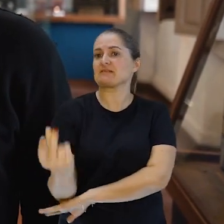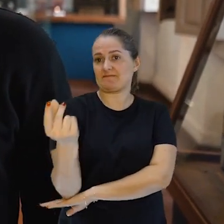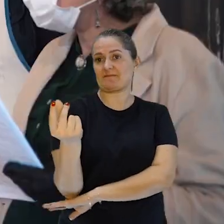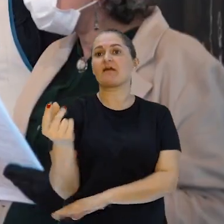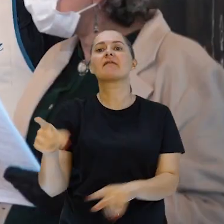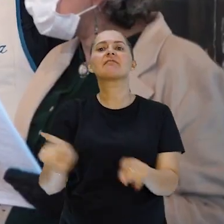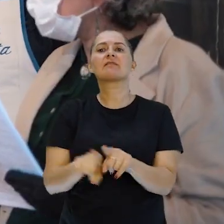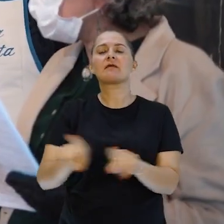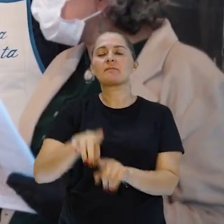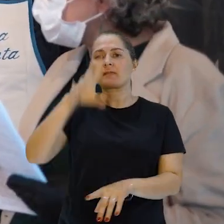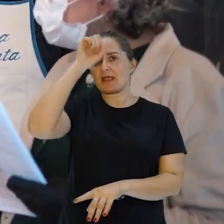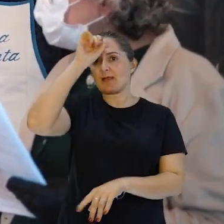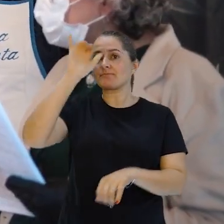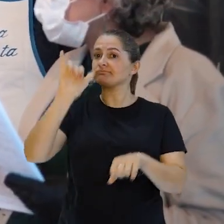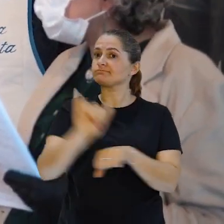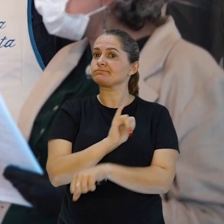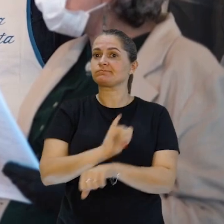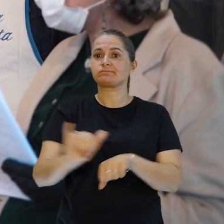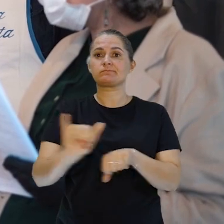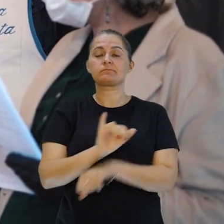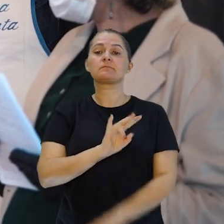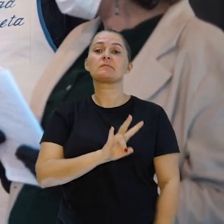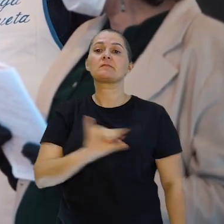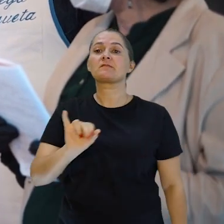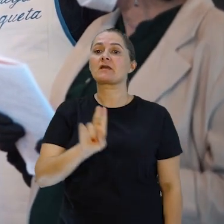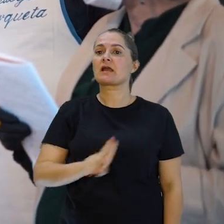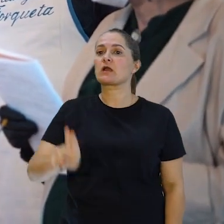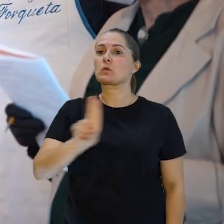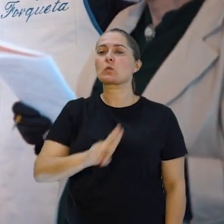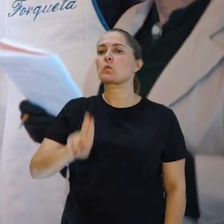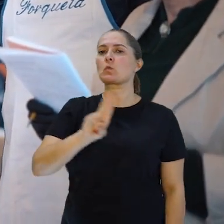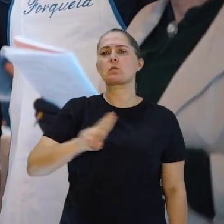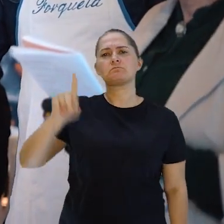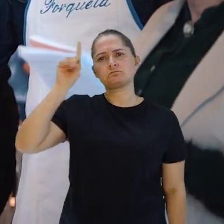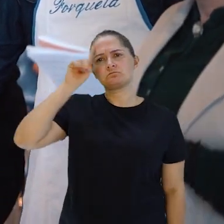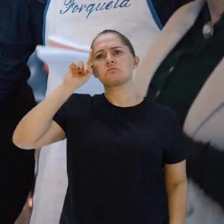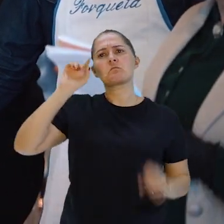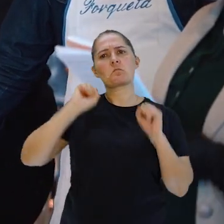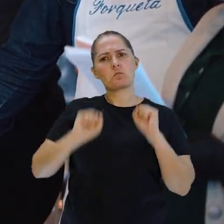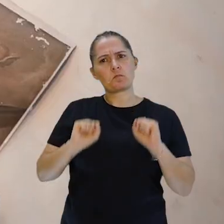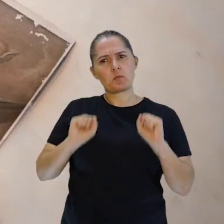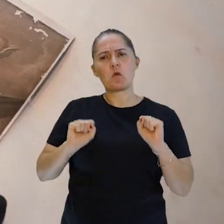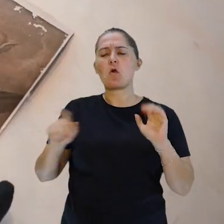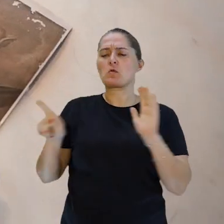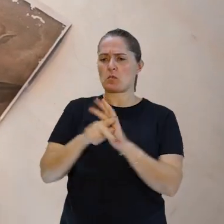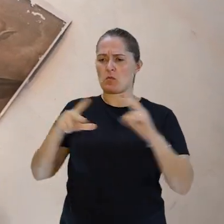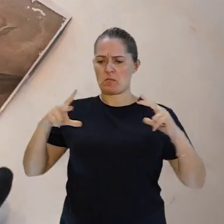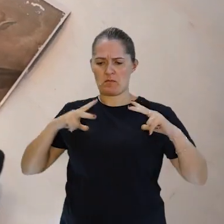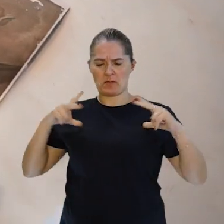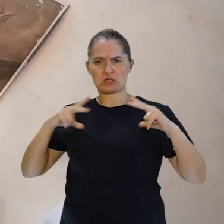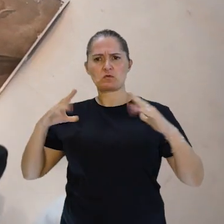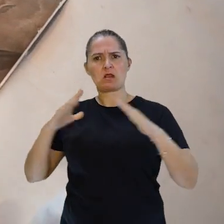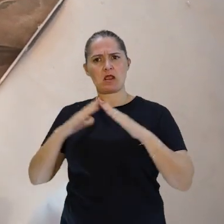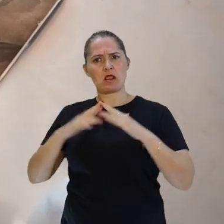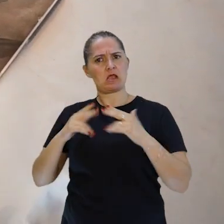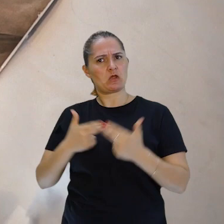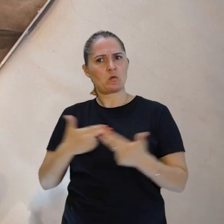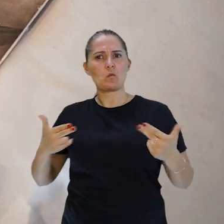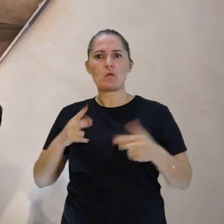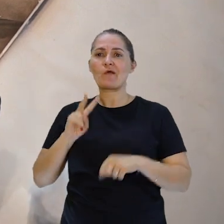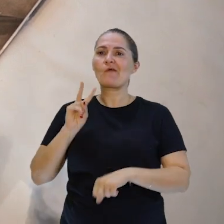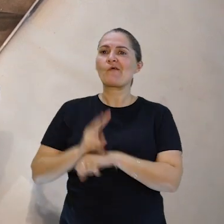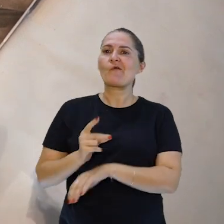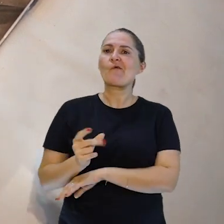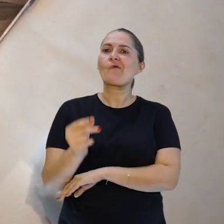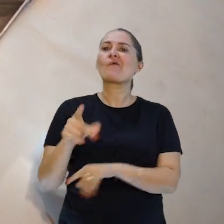patrimônio, a gente aprende técnicas que a gente pode utilizar no dia a dia, nos nossos acervos particulares,